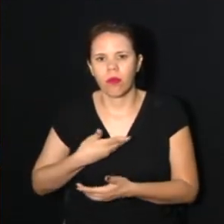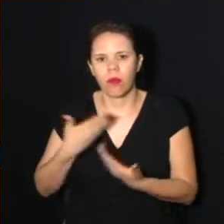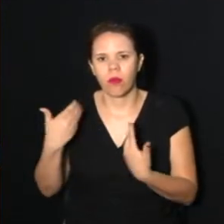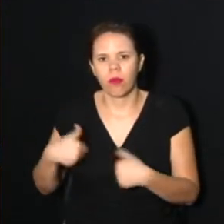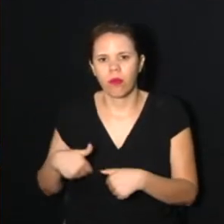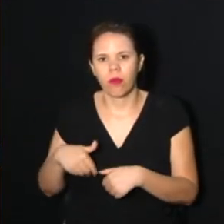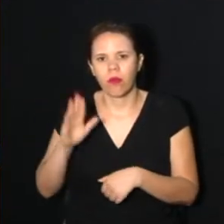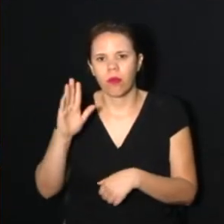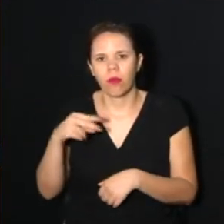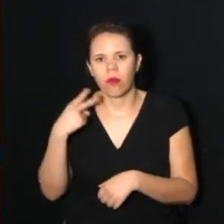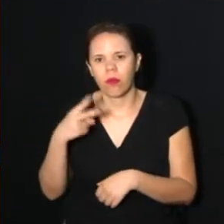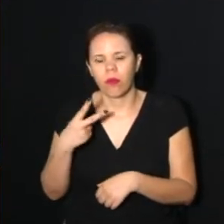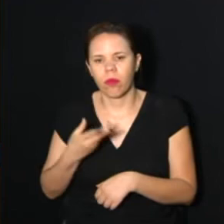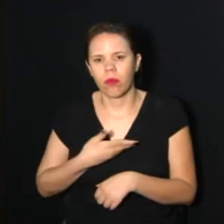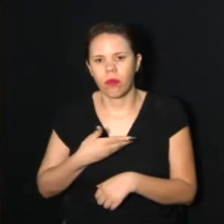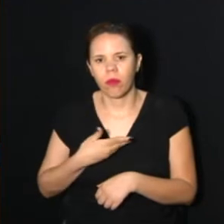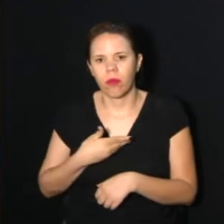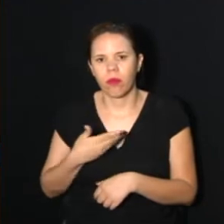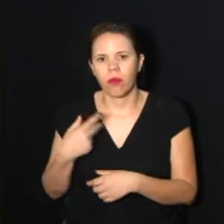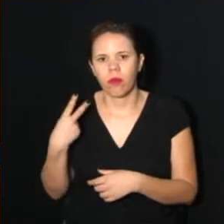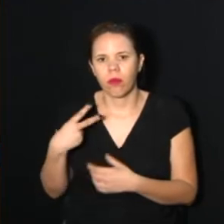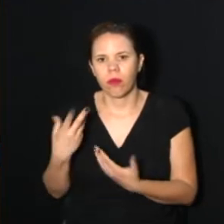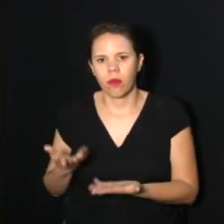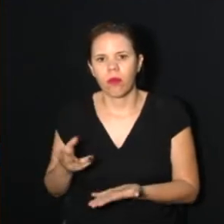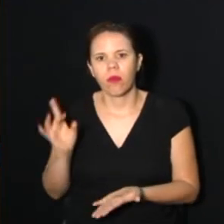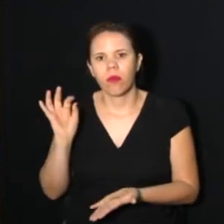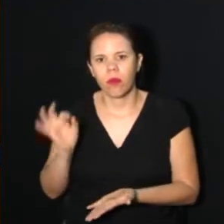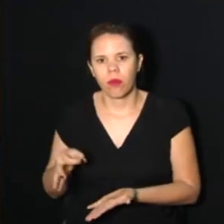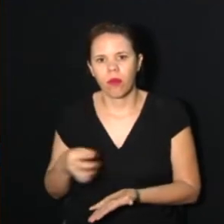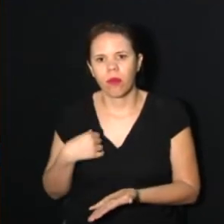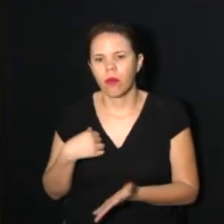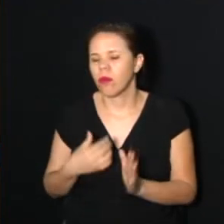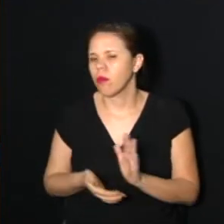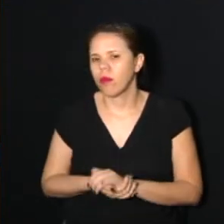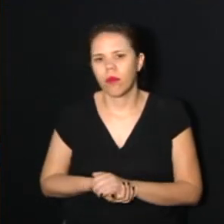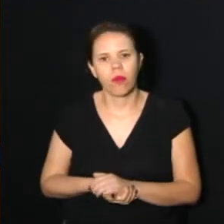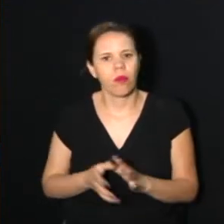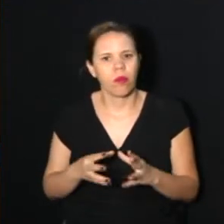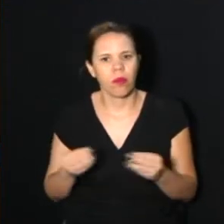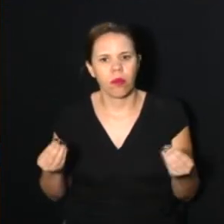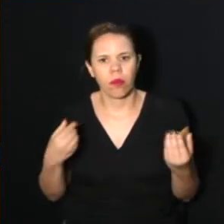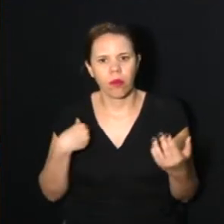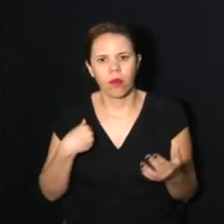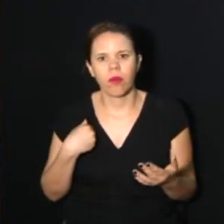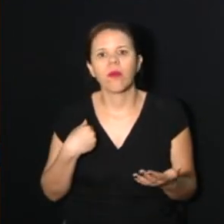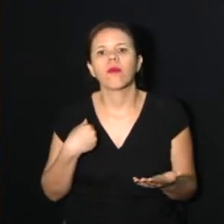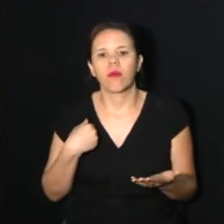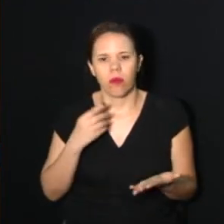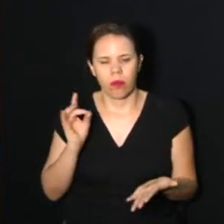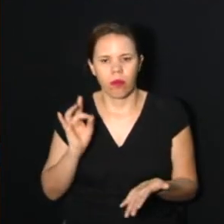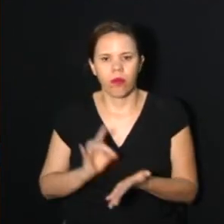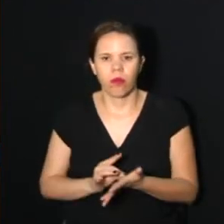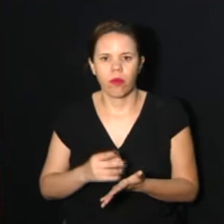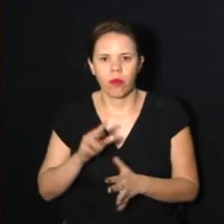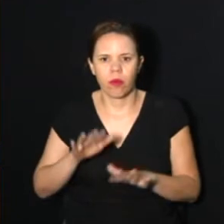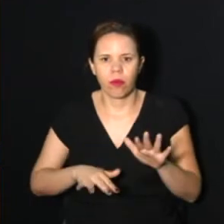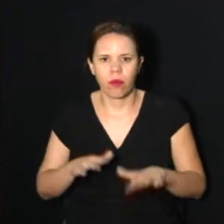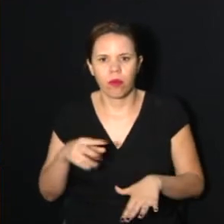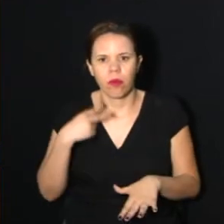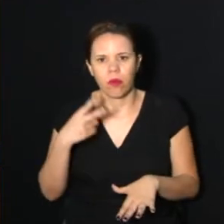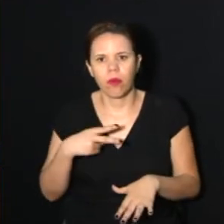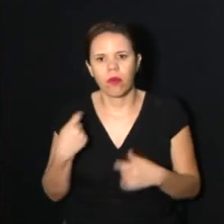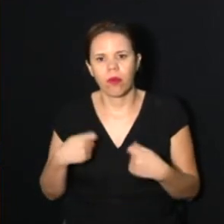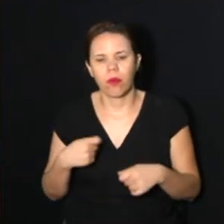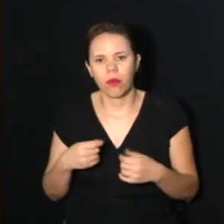senhor é mais do que um vereador colega, o senhor é um vereador amigo, e tenho certeza que o senhor não fugirá dessa minha afirmação. Às vezes, vereador Vinícius, eu